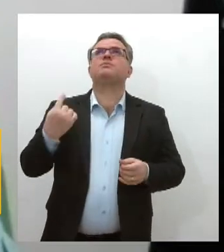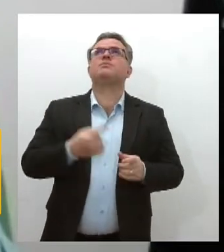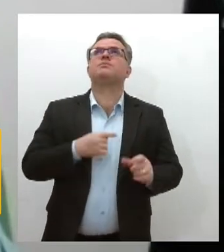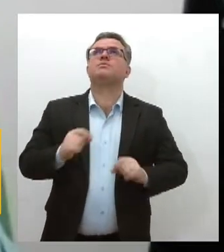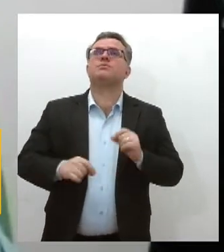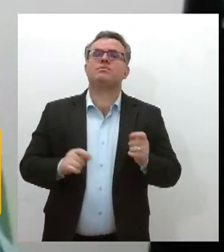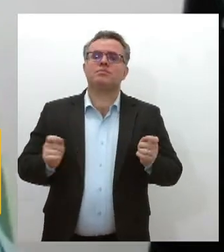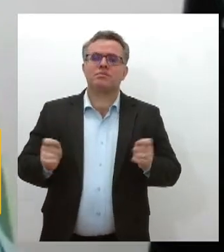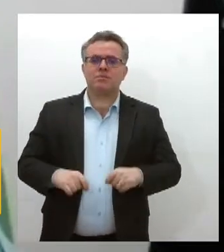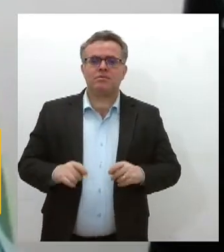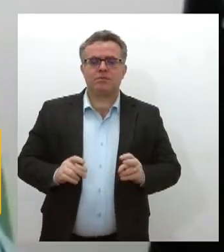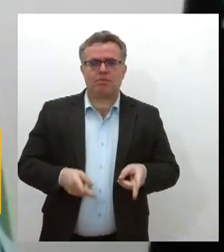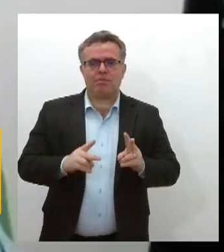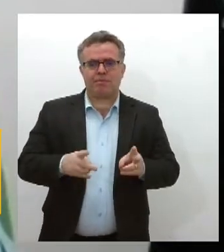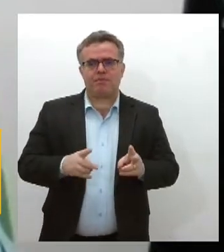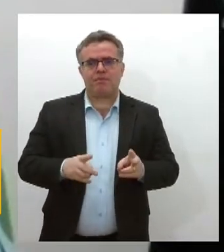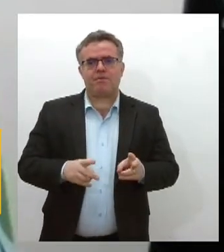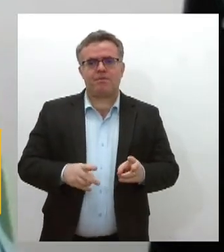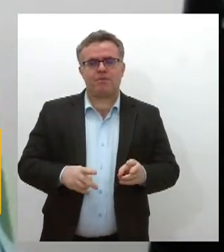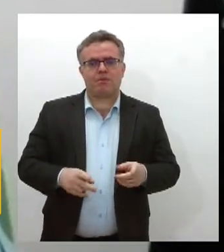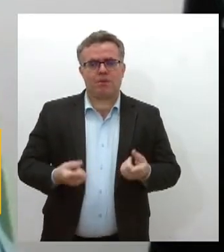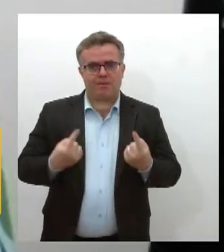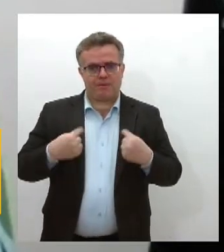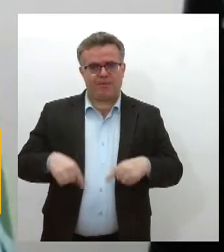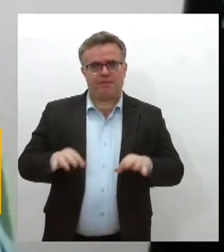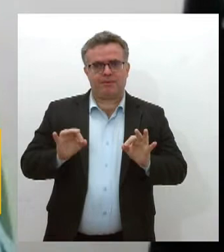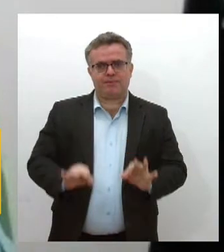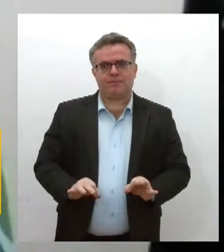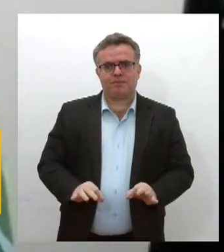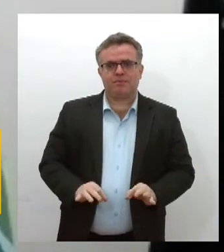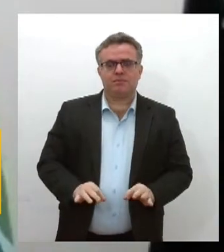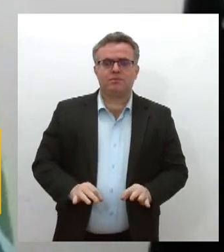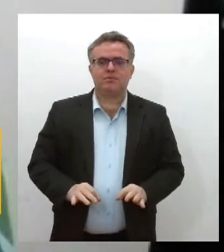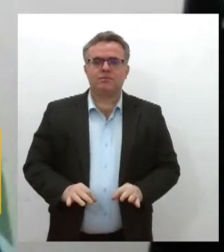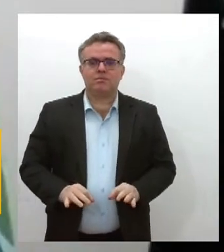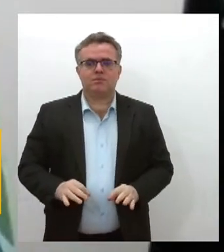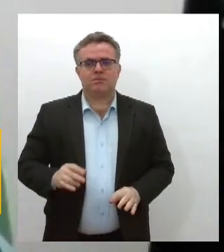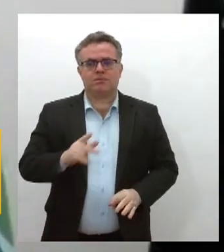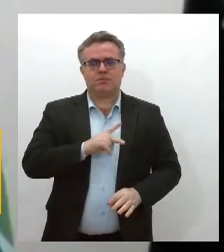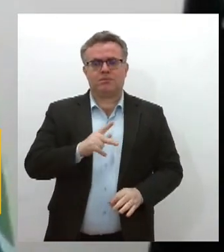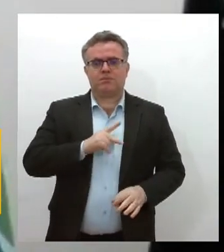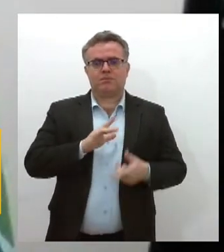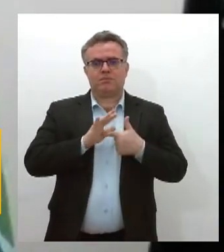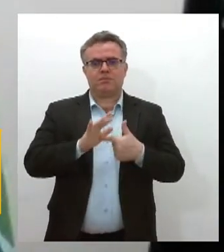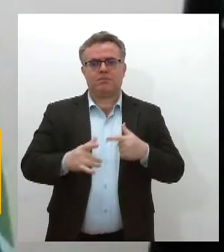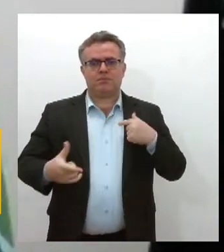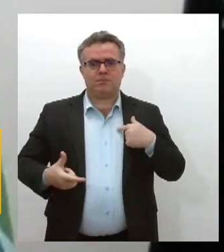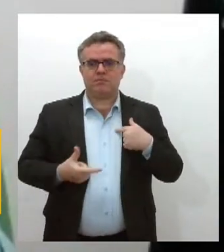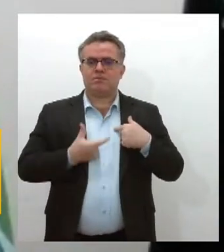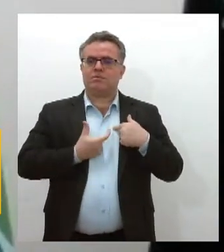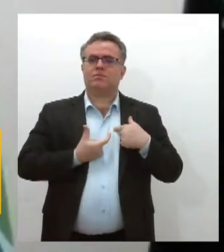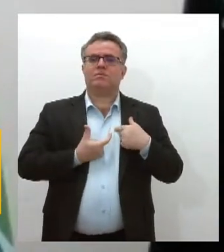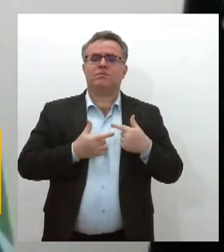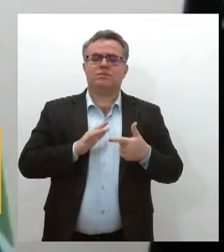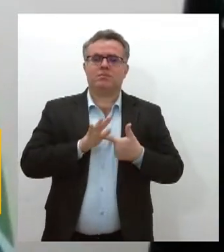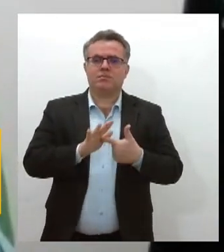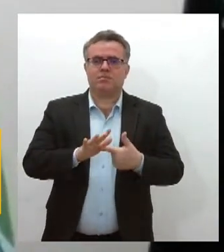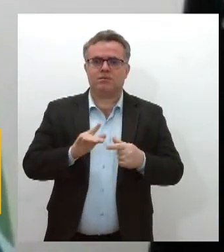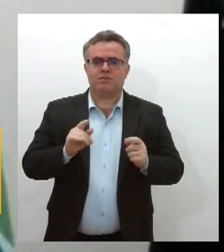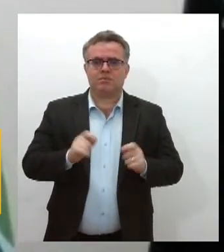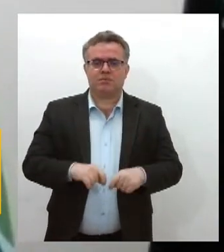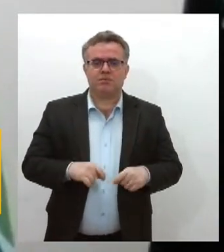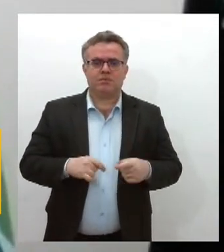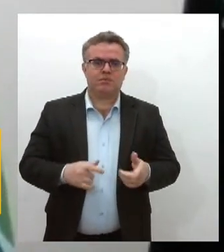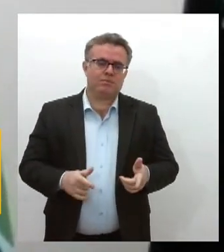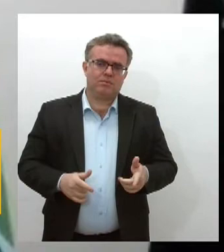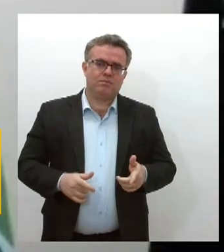estarão com o uniforme adequado, com informações pessoais que garantam que ele é recenseador do IBGE, com equipamento do